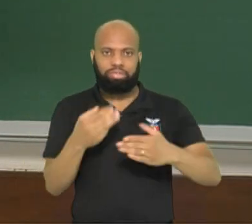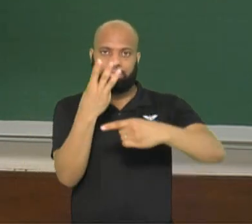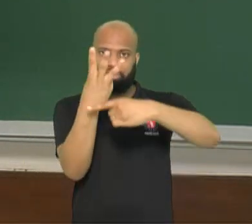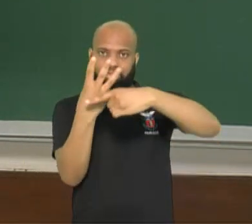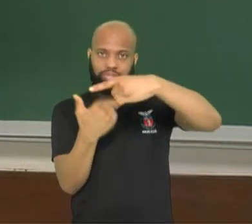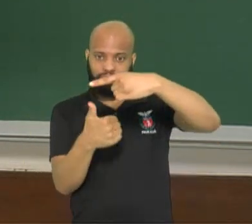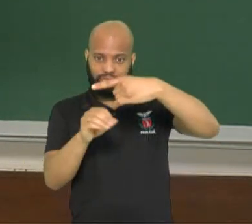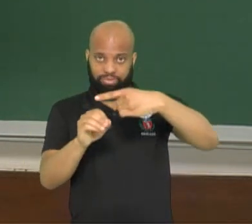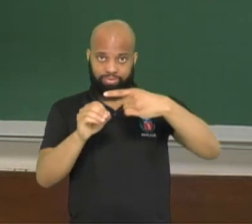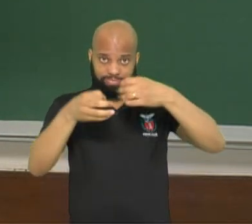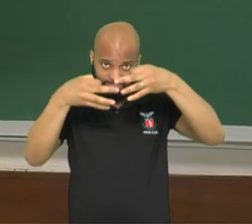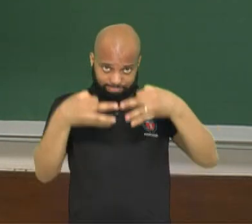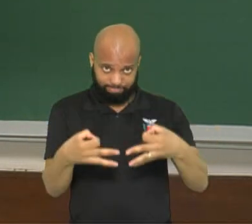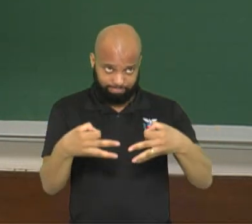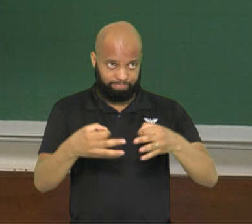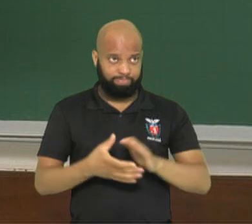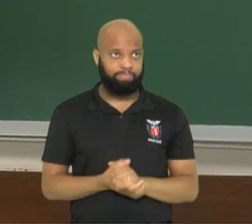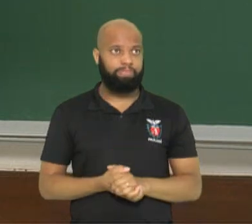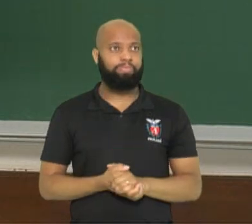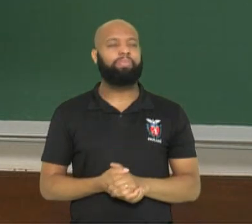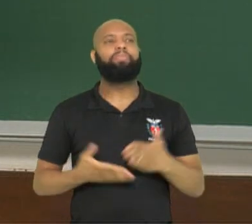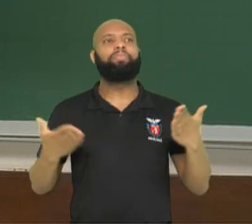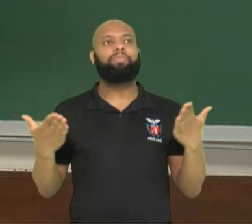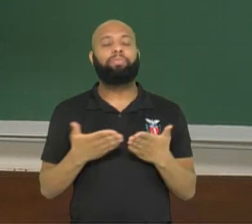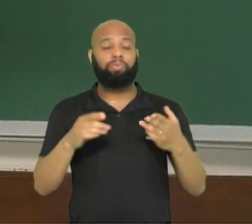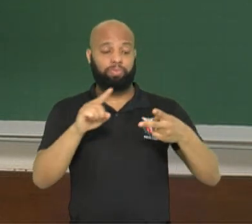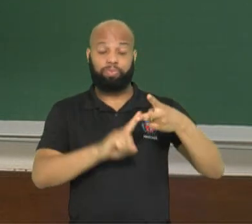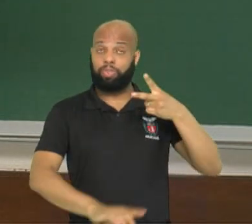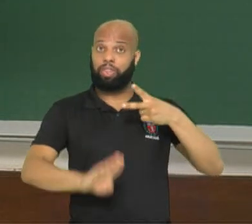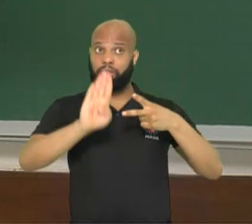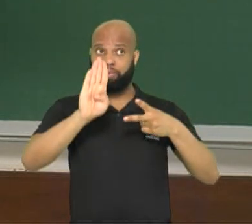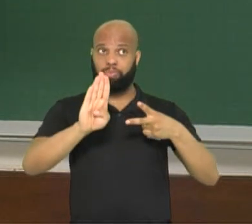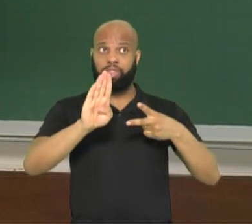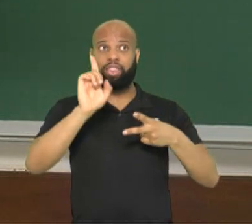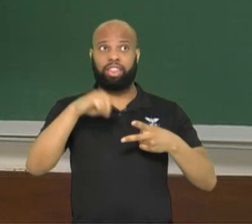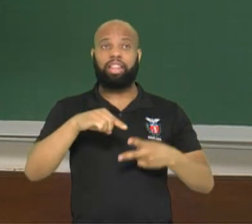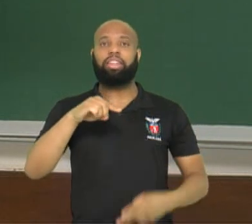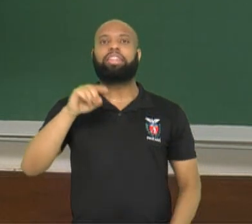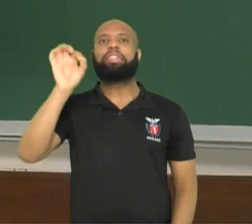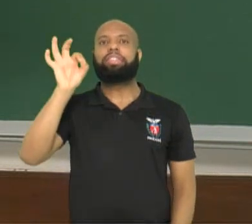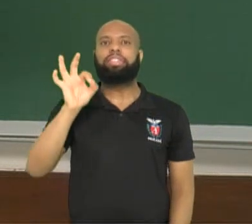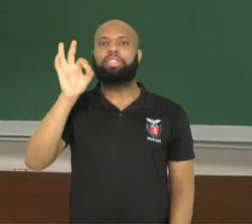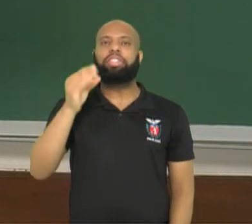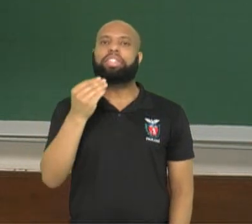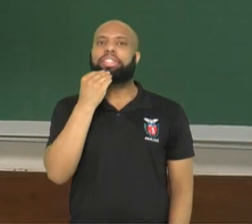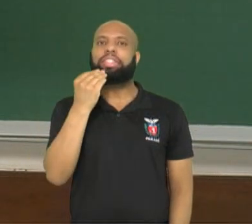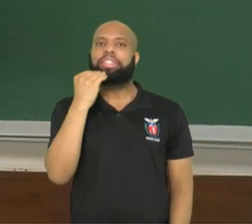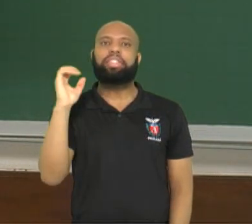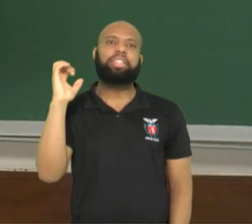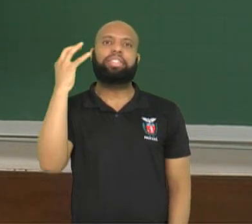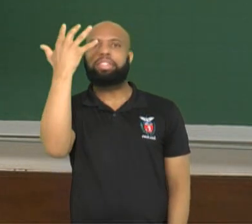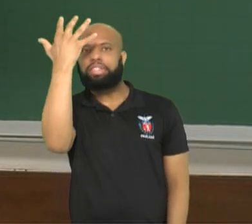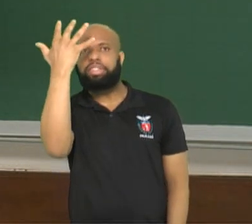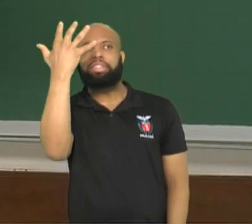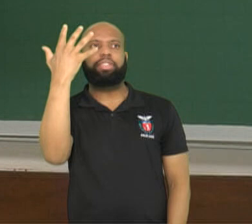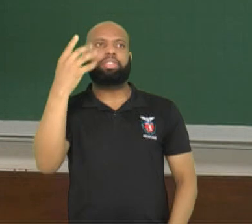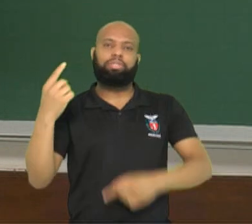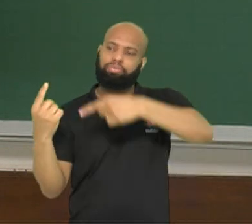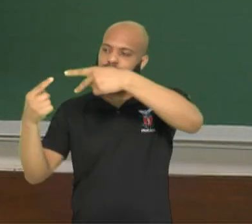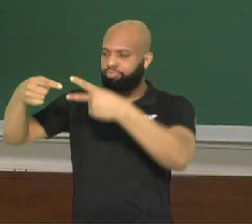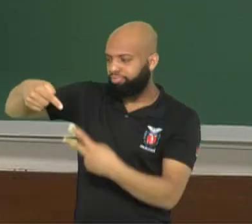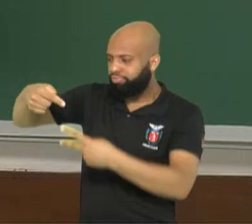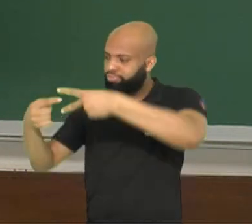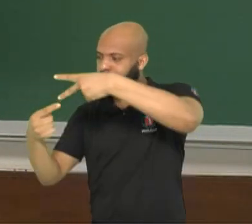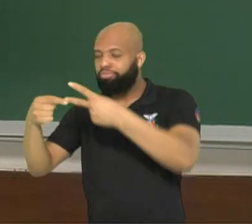sobre 10, tudo bem? Agora, nós vamos calcular a probabilidade da flechinha parar